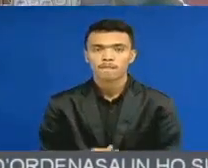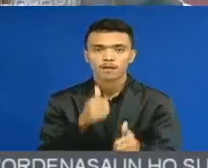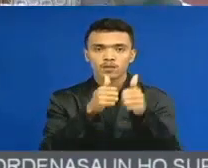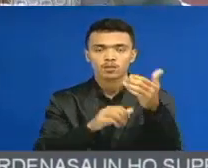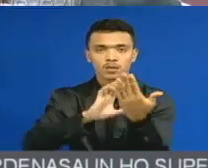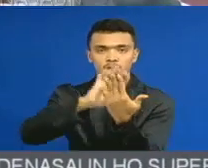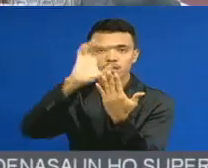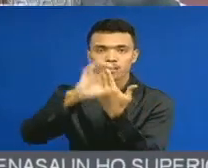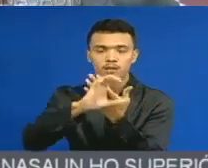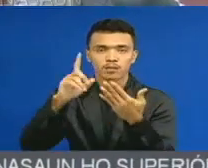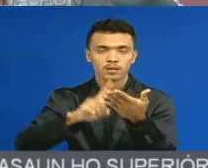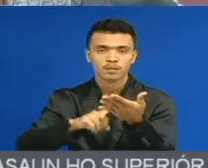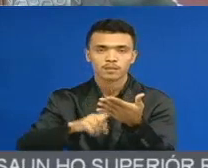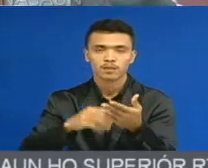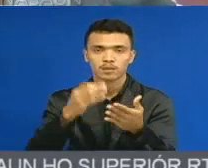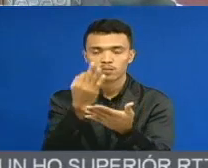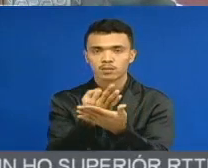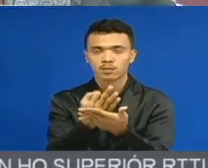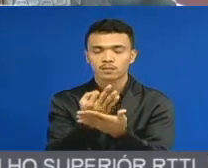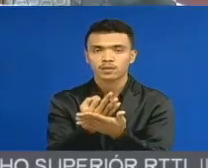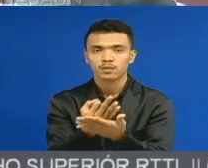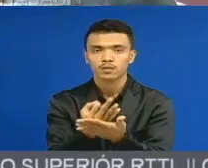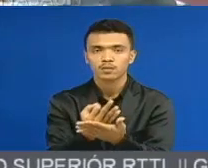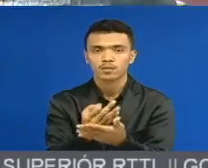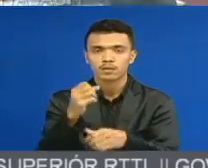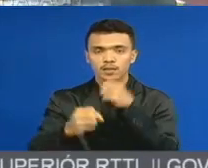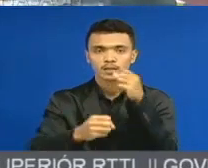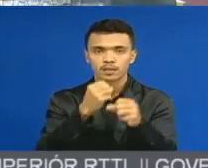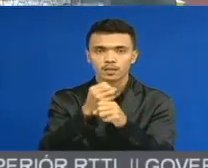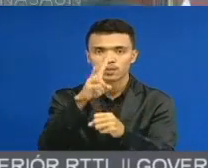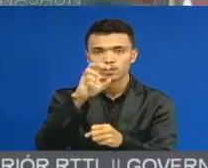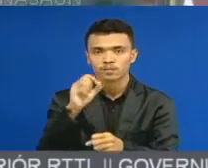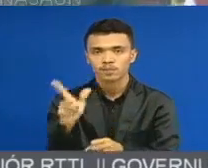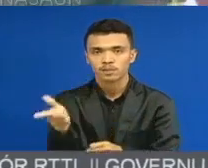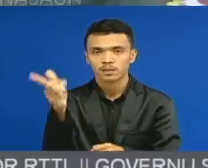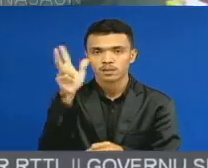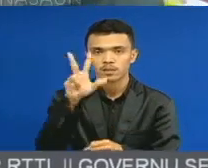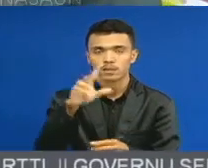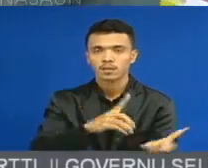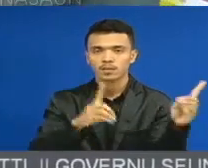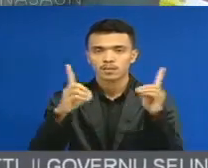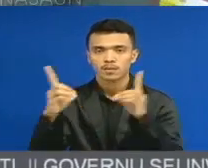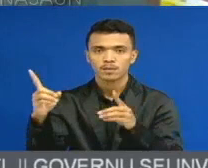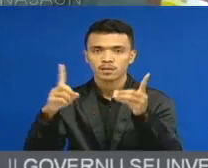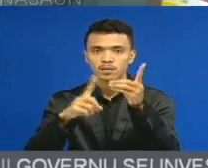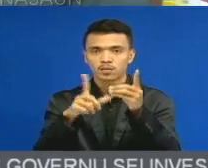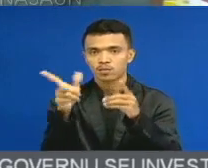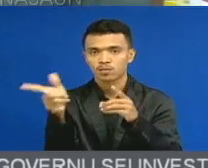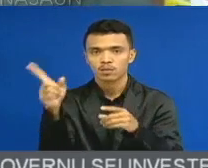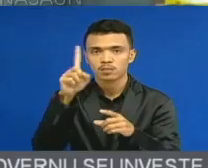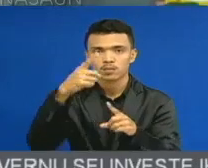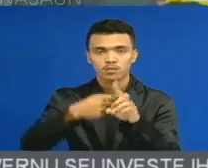Baseba calendário debate generalidade orçamento retificativo em Rua Ruanulo Recintolo. Se realiza e aloram Ruanulo